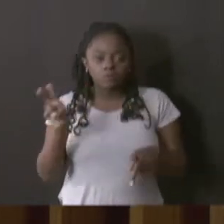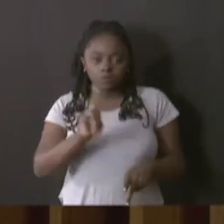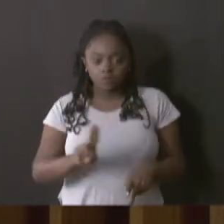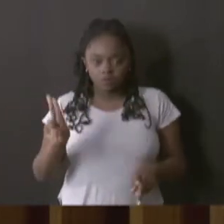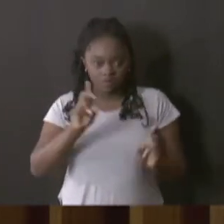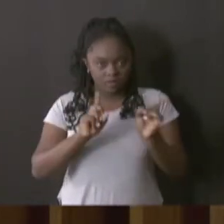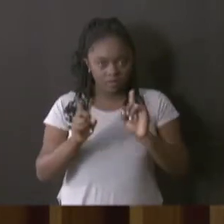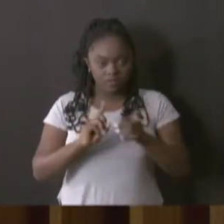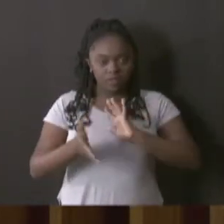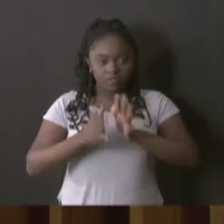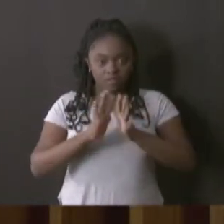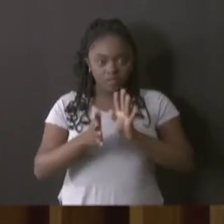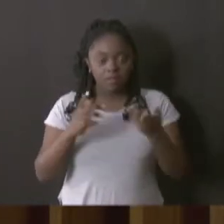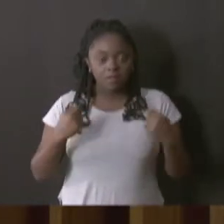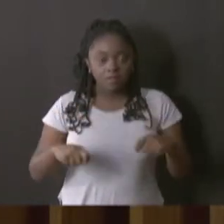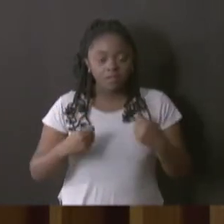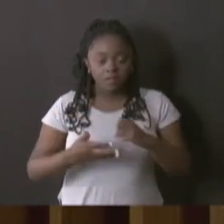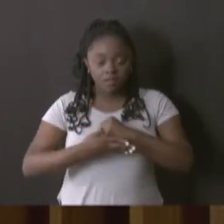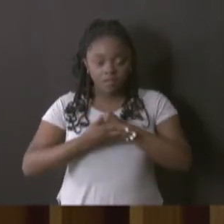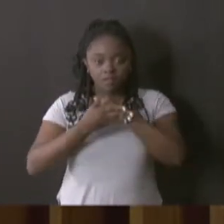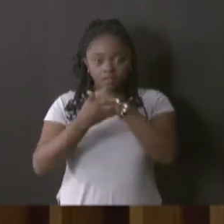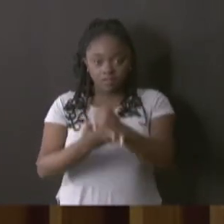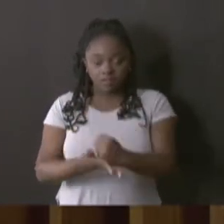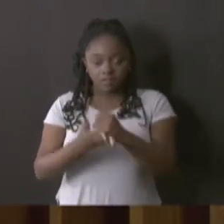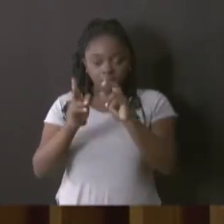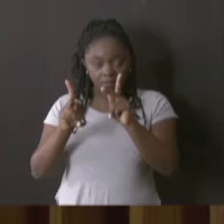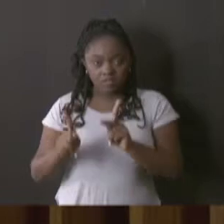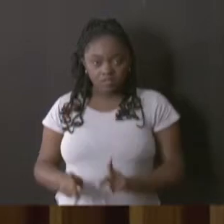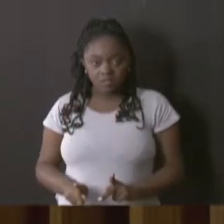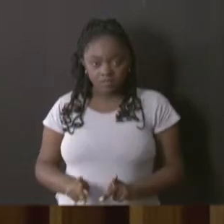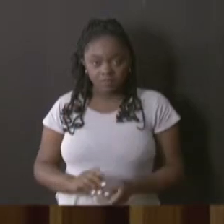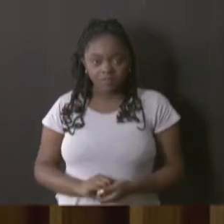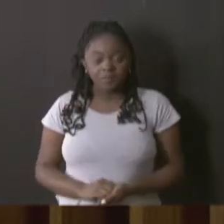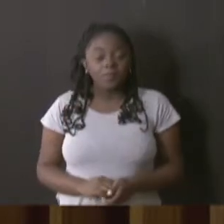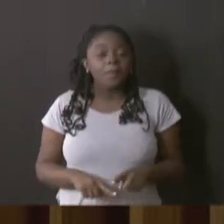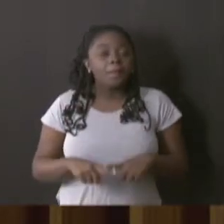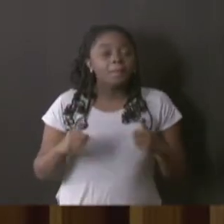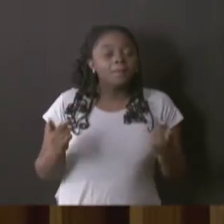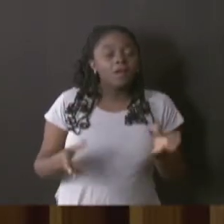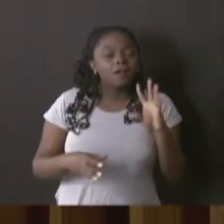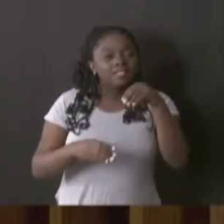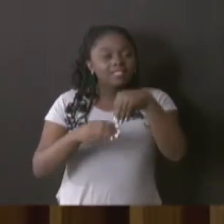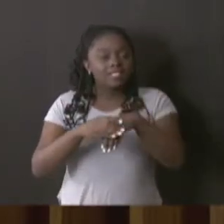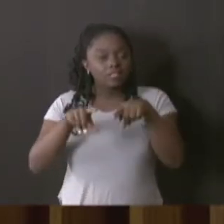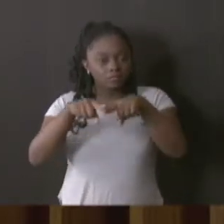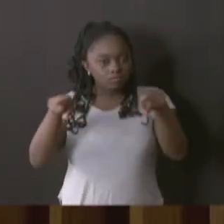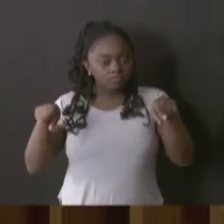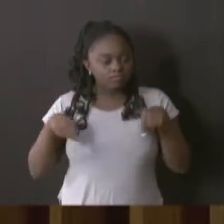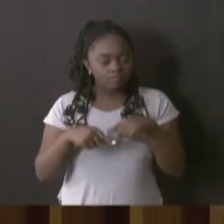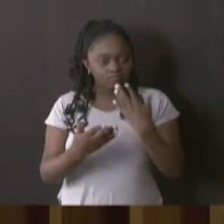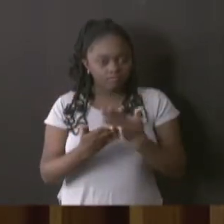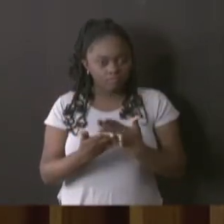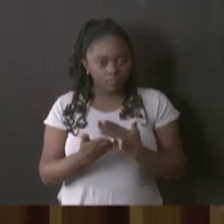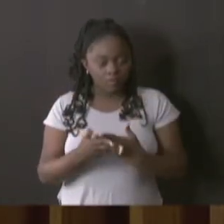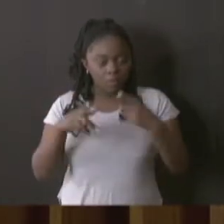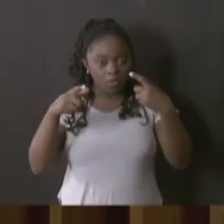ele precisa de um auxílio de alguém que a utilize. Mas a sala de aula é um espaço